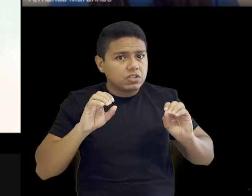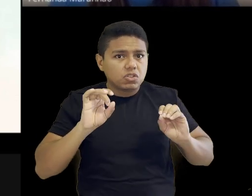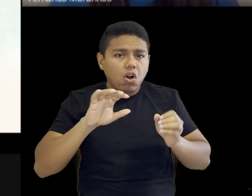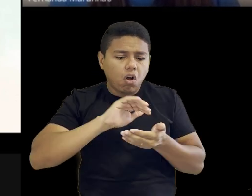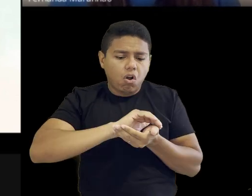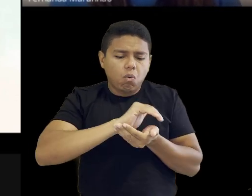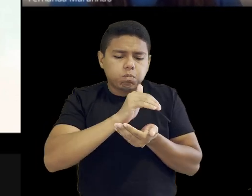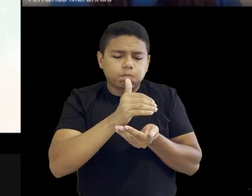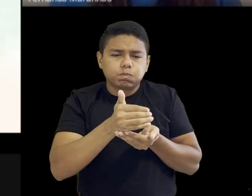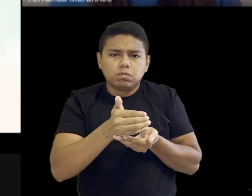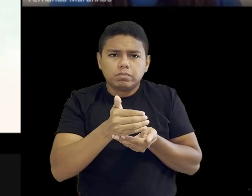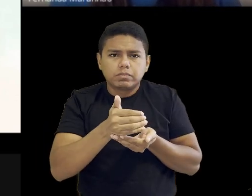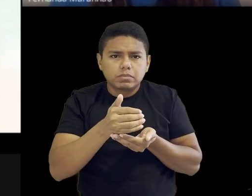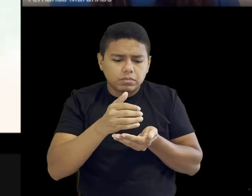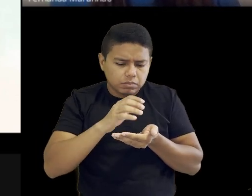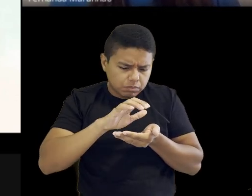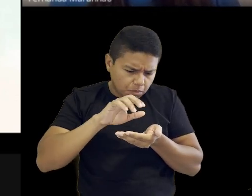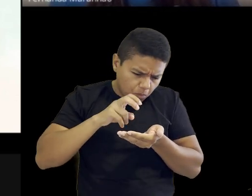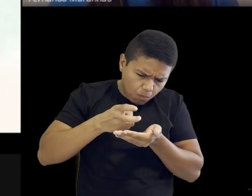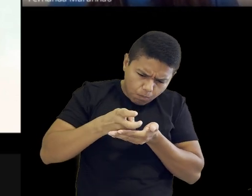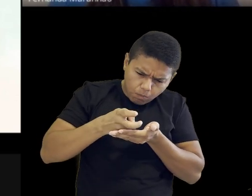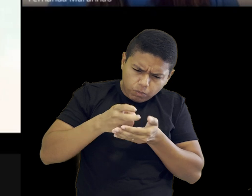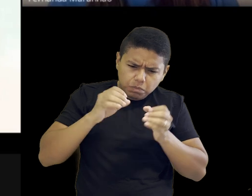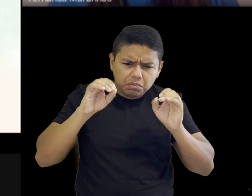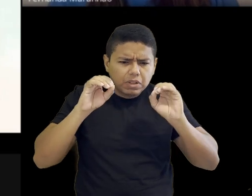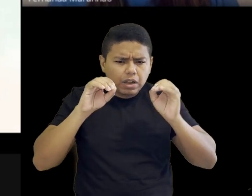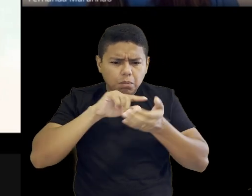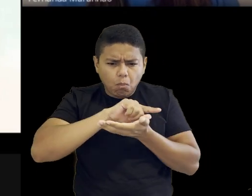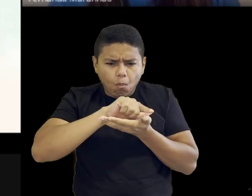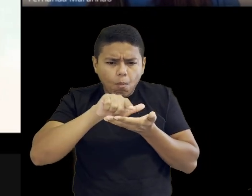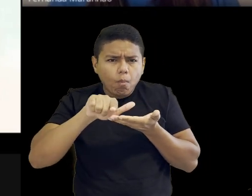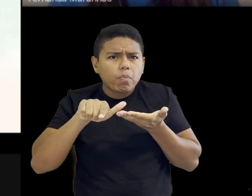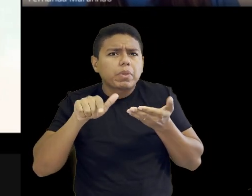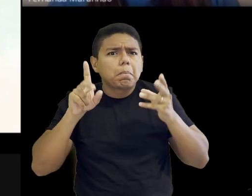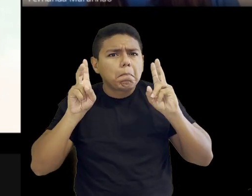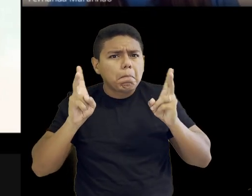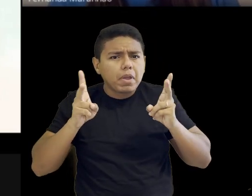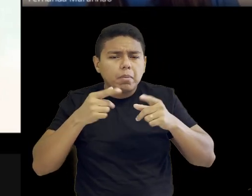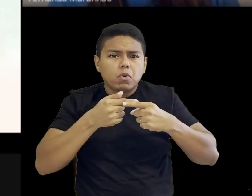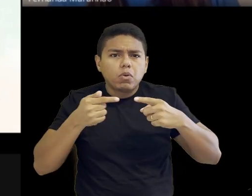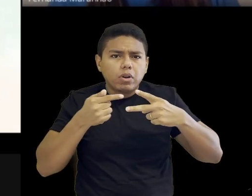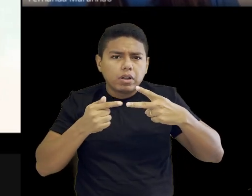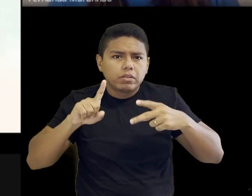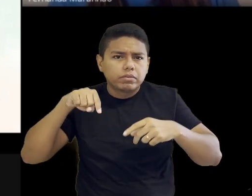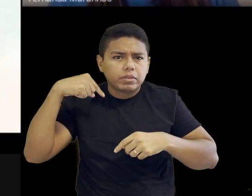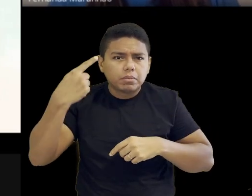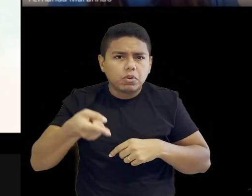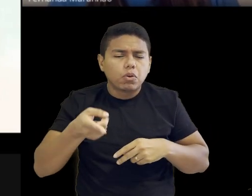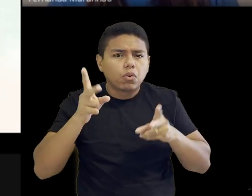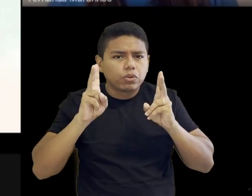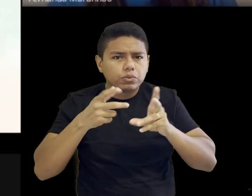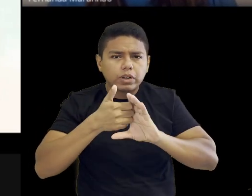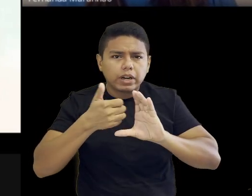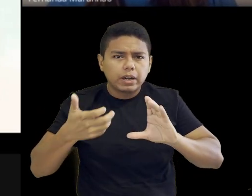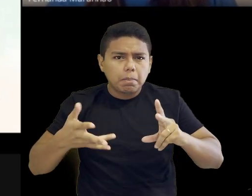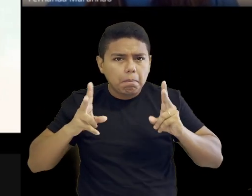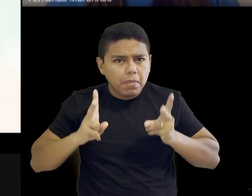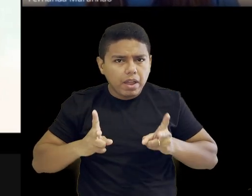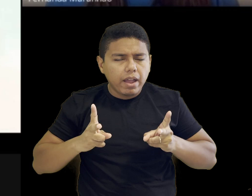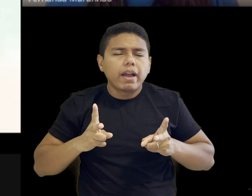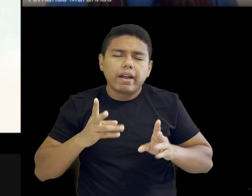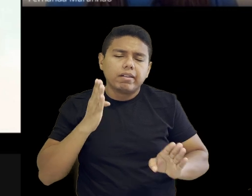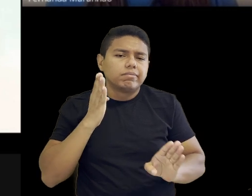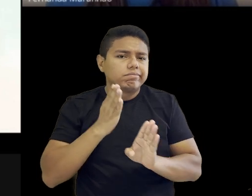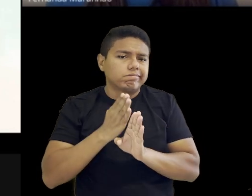presente, apenas o saco gestacional, sem embrião, sem vesícula, 2 semanas depois continuar com os mesmos achados, também